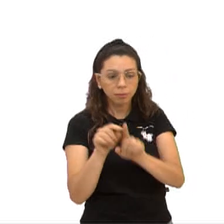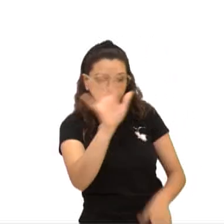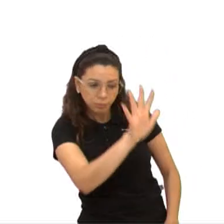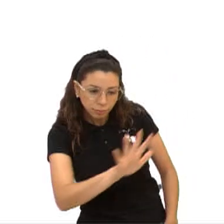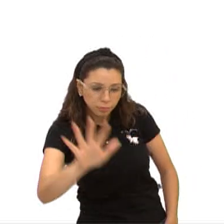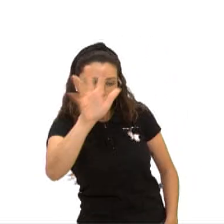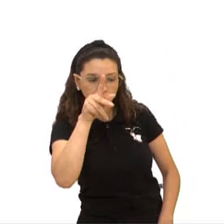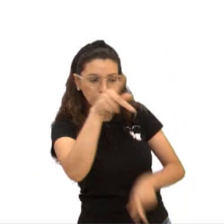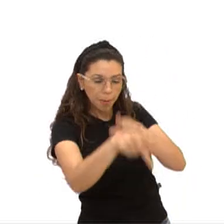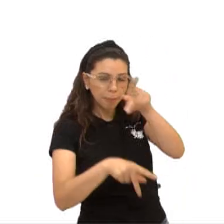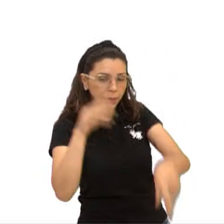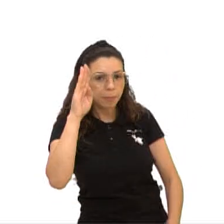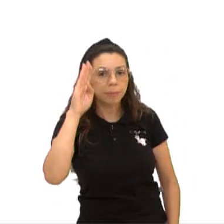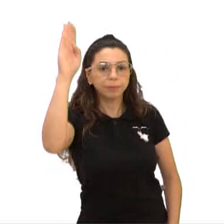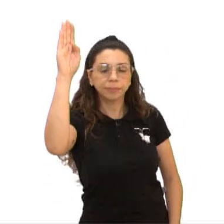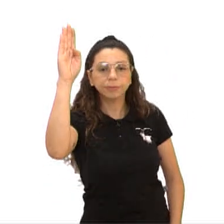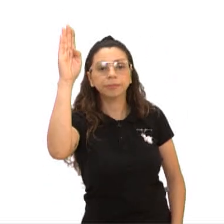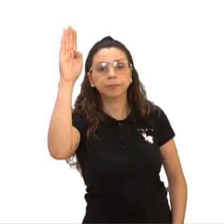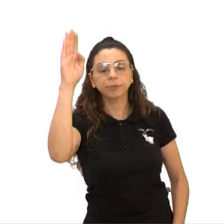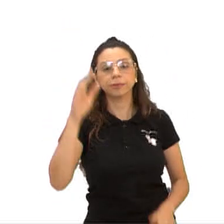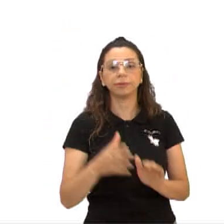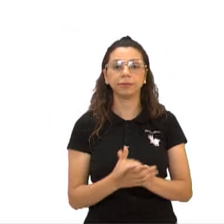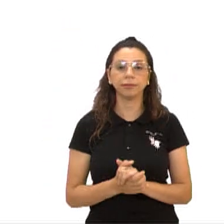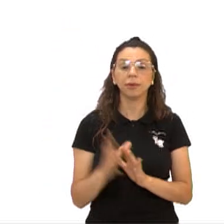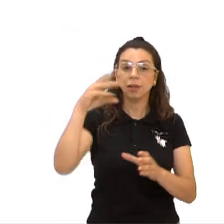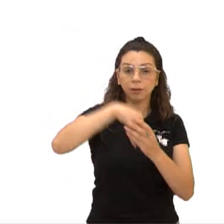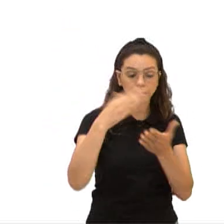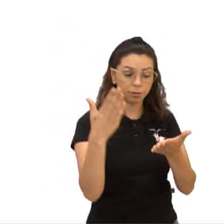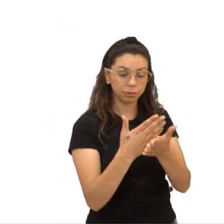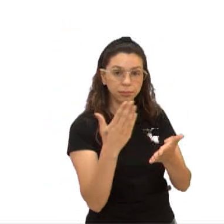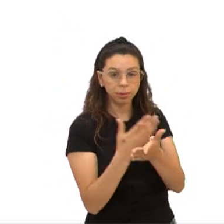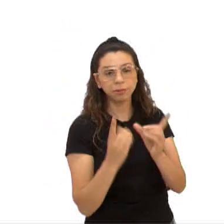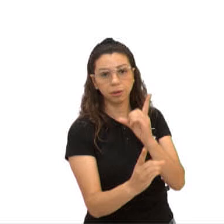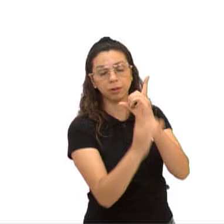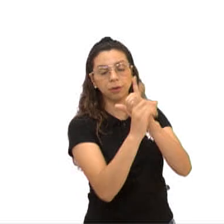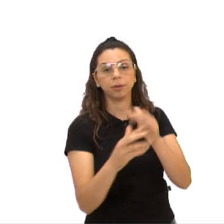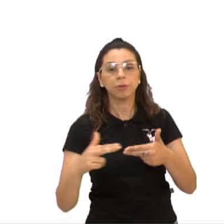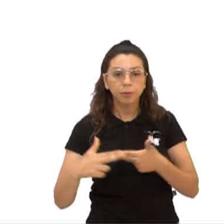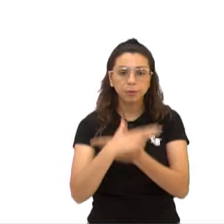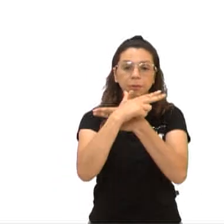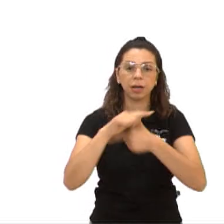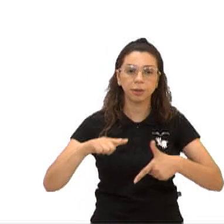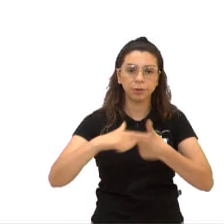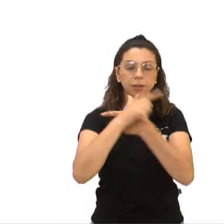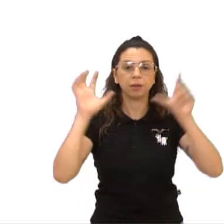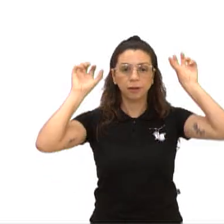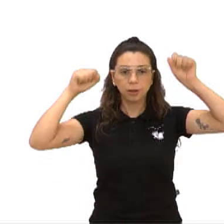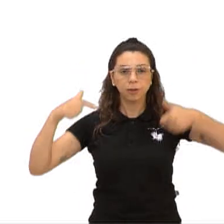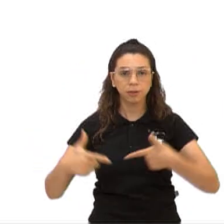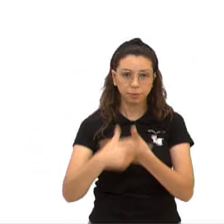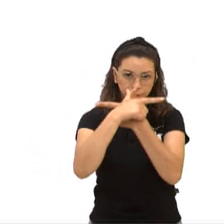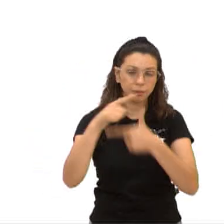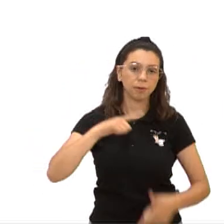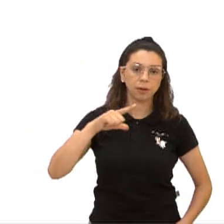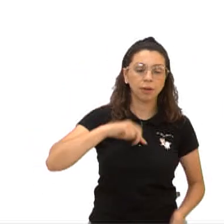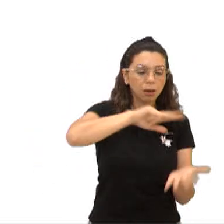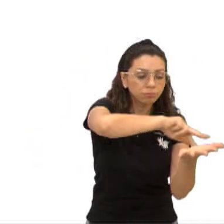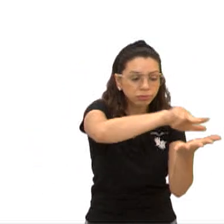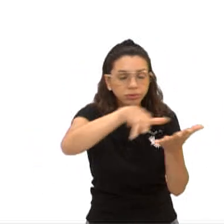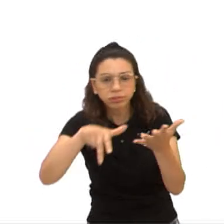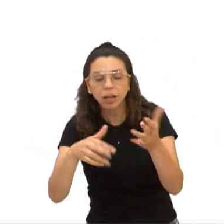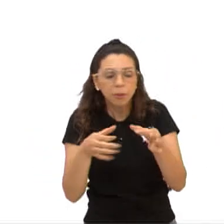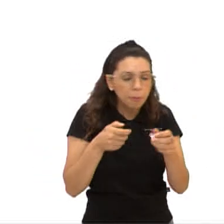dos povos, principalmente destacados nos livros de história, os maias, os astecas e os incas, que tiveram uma elaboração